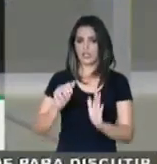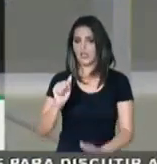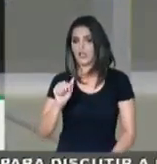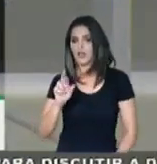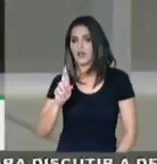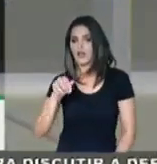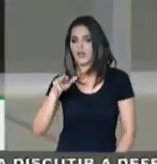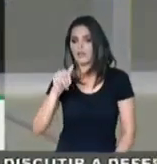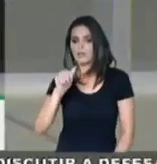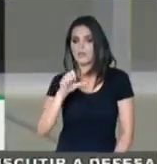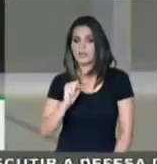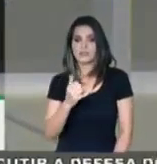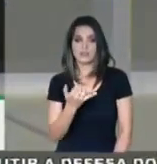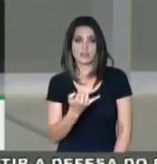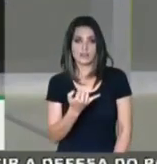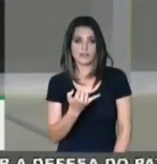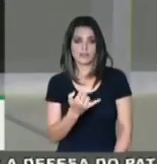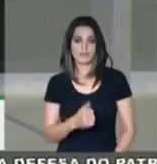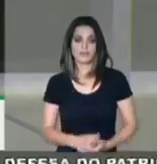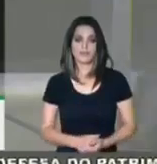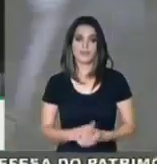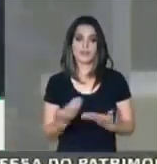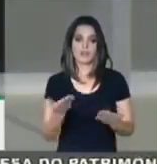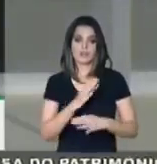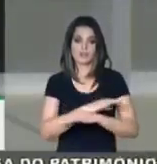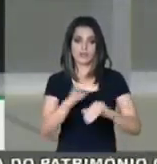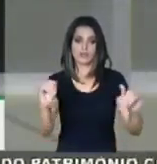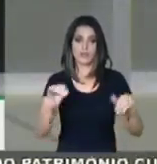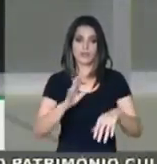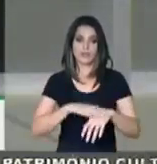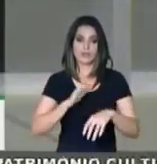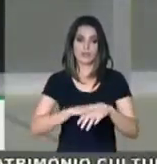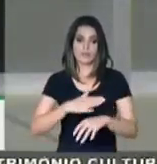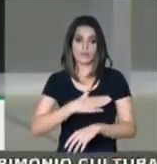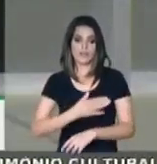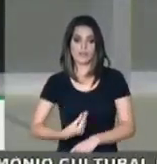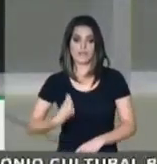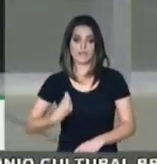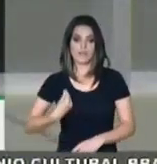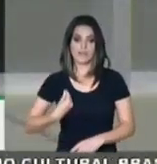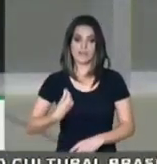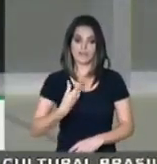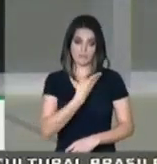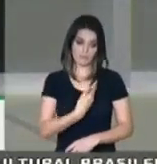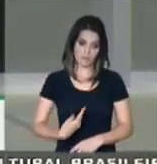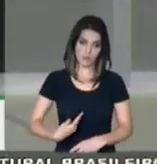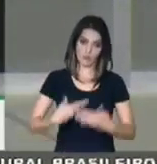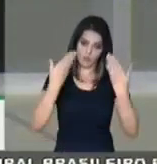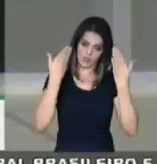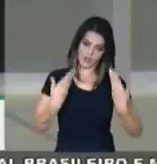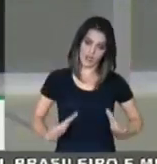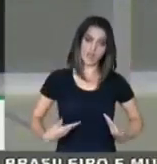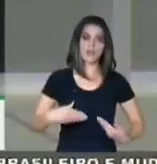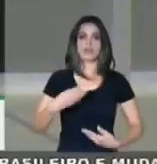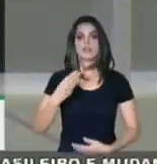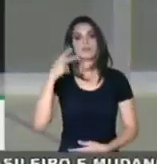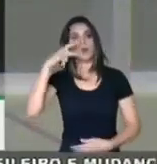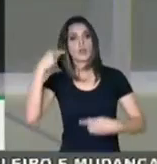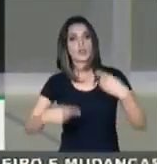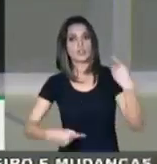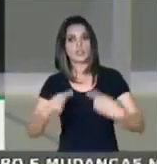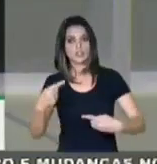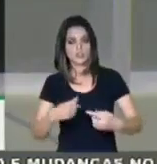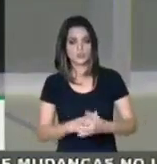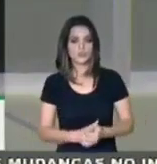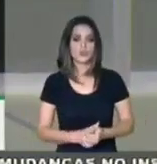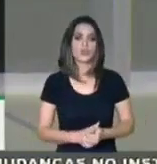dizer que conduzo a vida pública, a vida política de maneira diferente. Primeiro que tenho, por todos os deputados e deputadas,